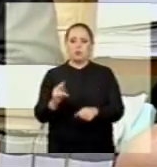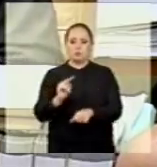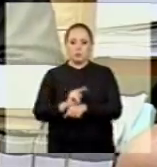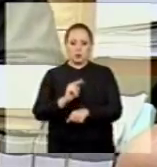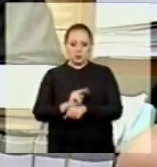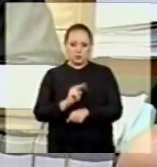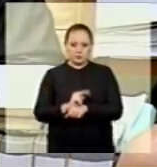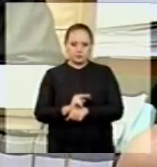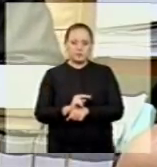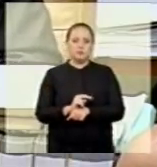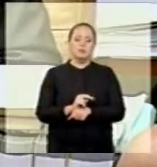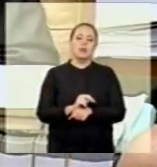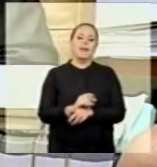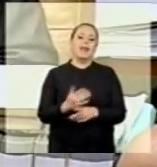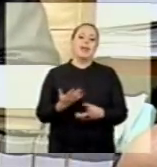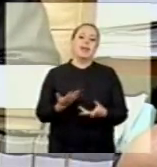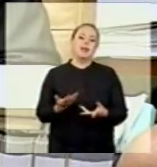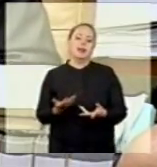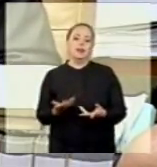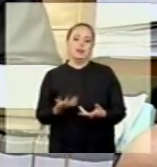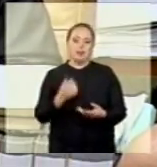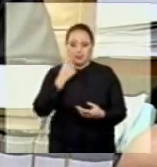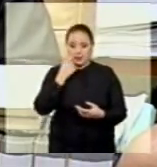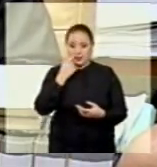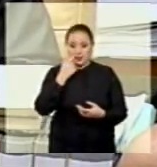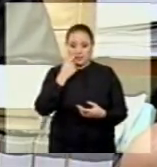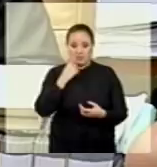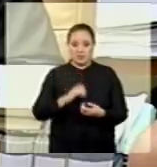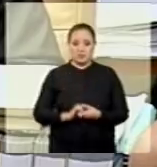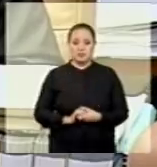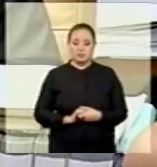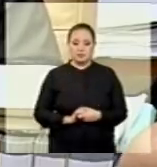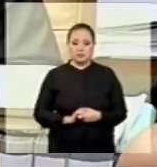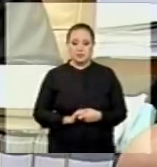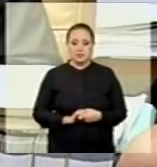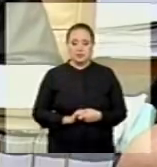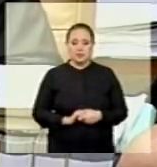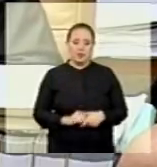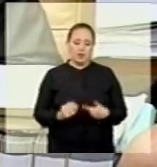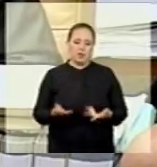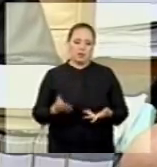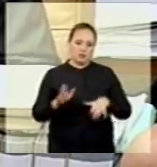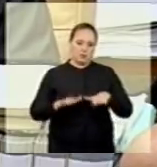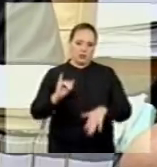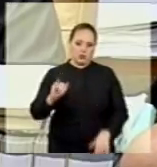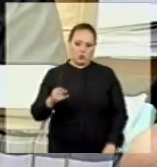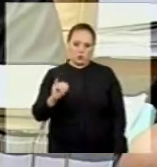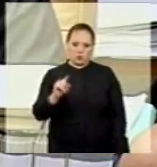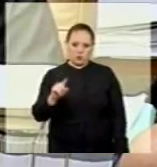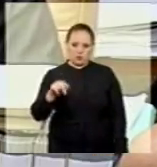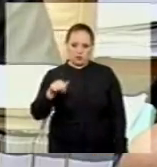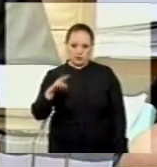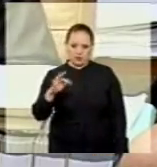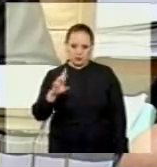uma derrogação extraordinária dos postulados da igualdade e do juiz natural, aquele que se acha que ainda